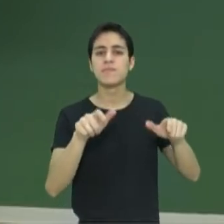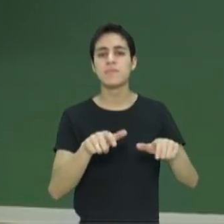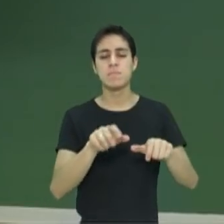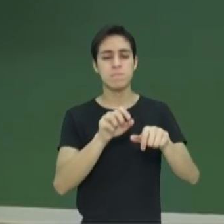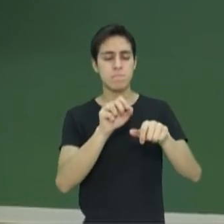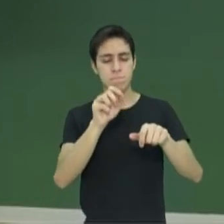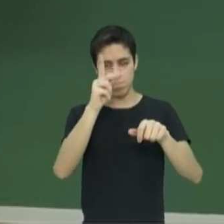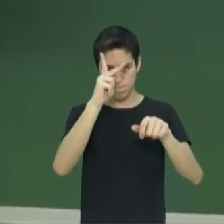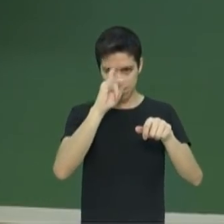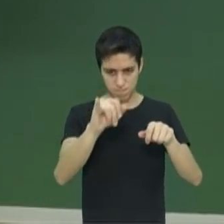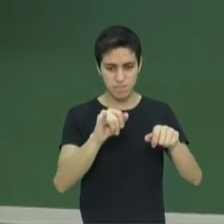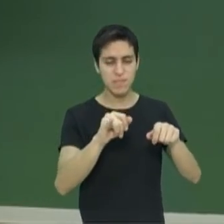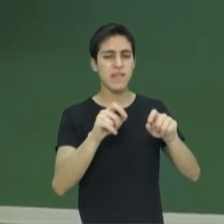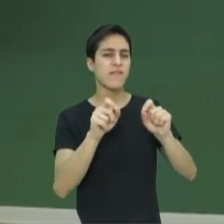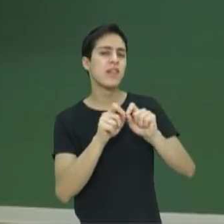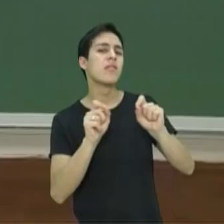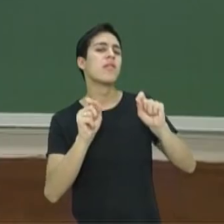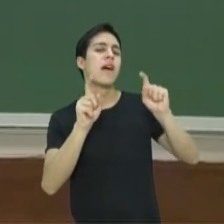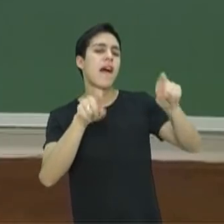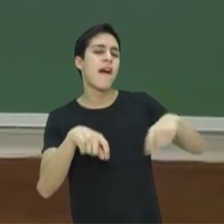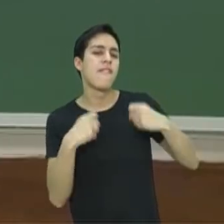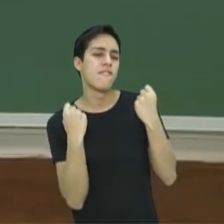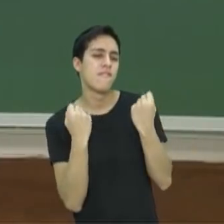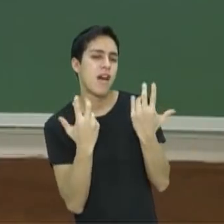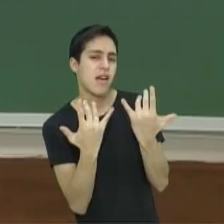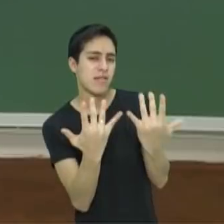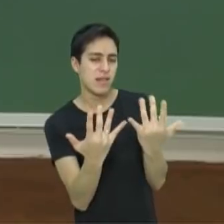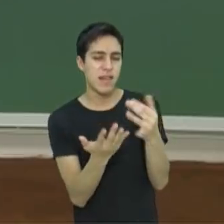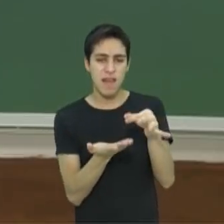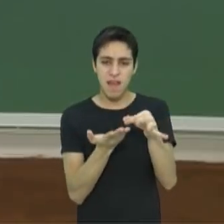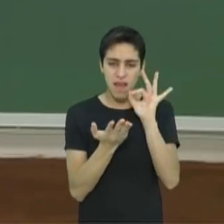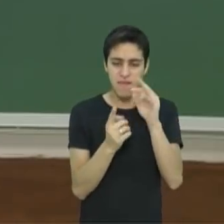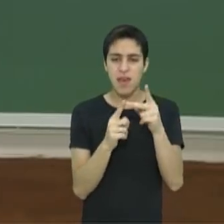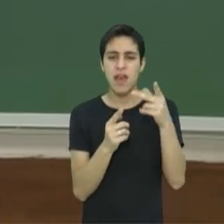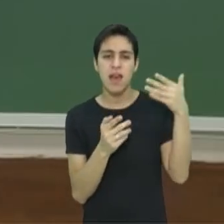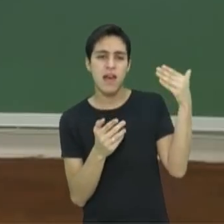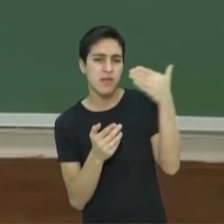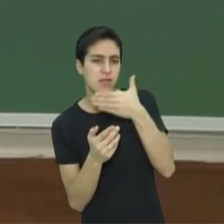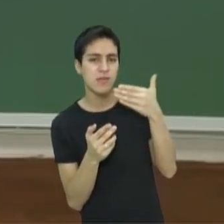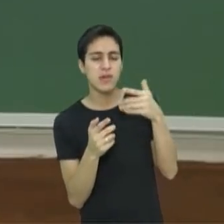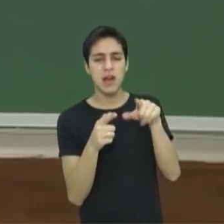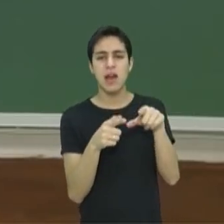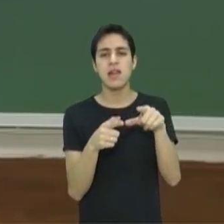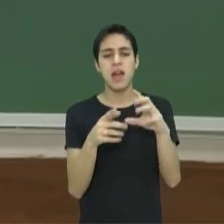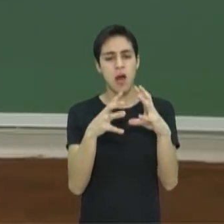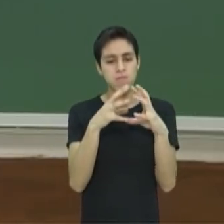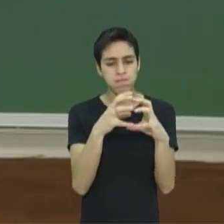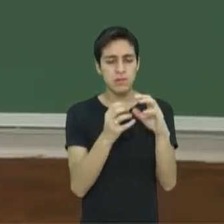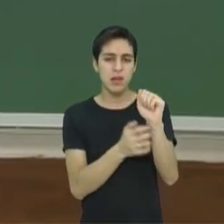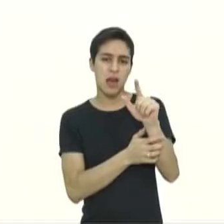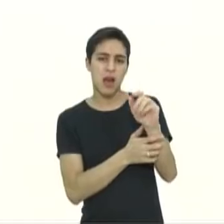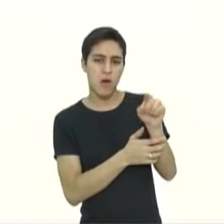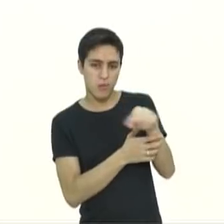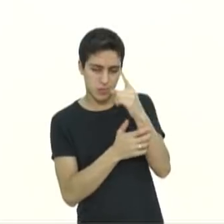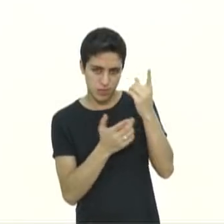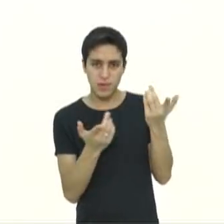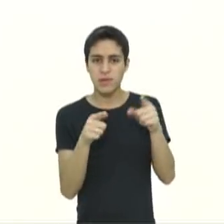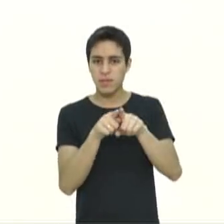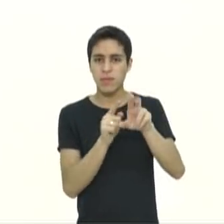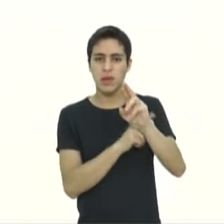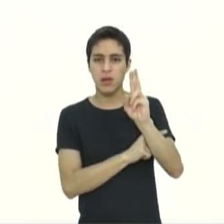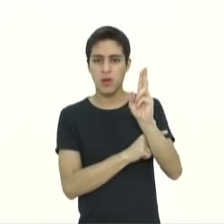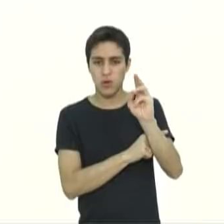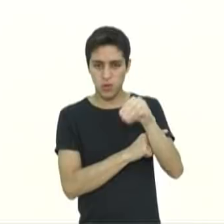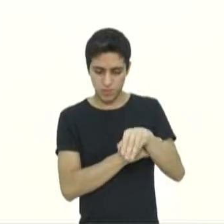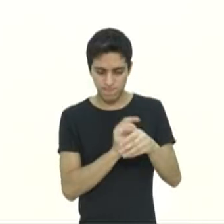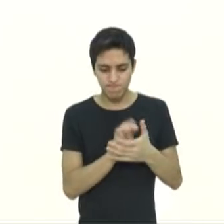produziam principalmente café, algodão, açúcar e rum. Tá? No século XVIII, a população da ilha de São Domingos já era